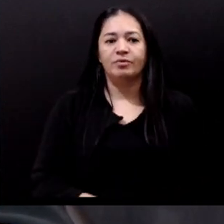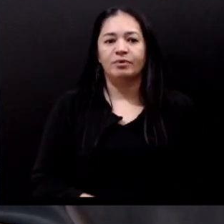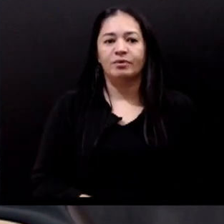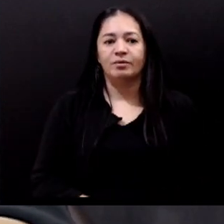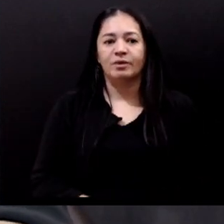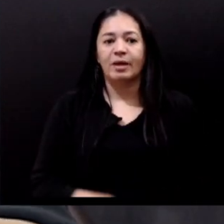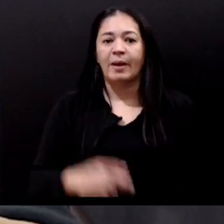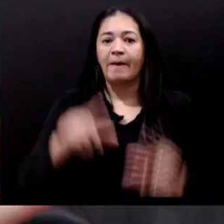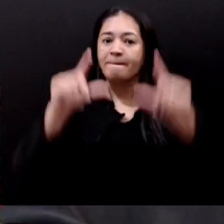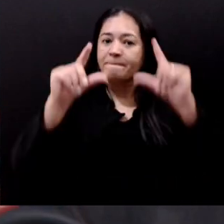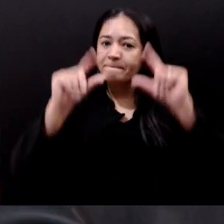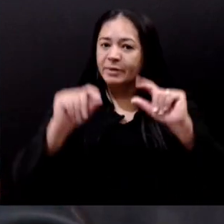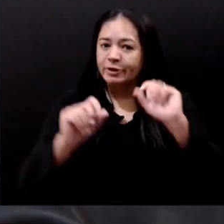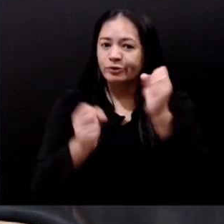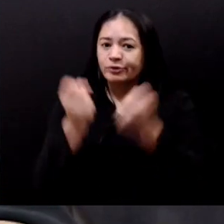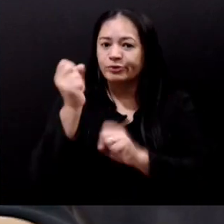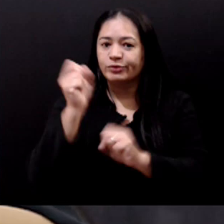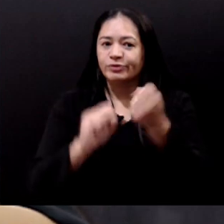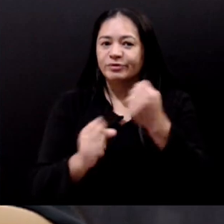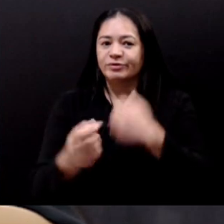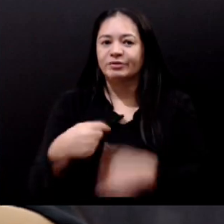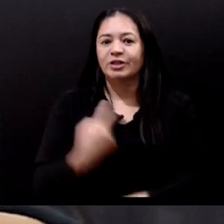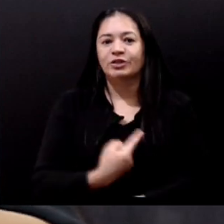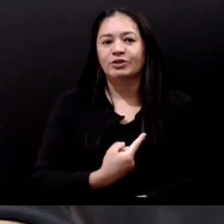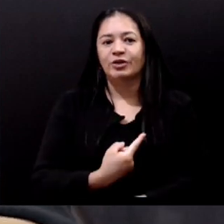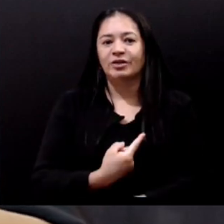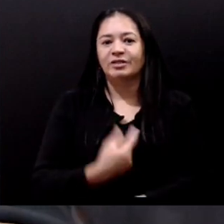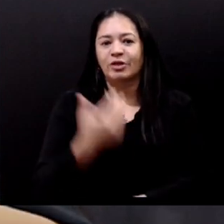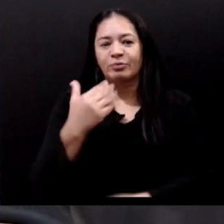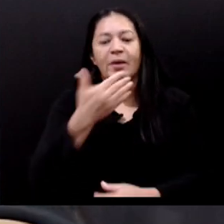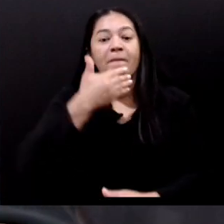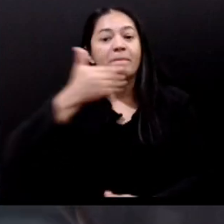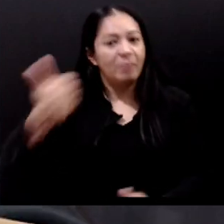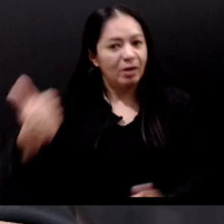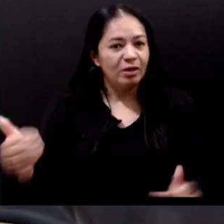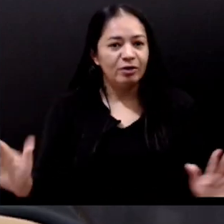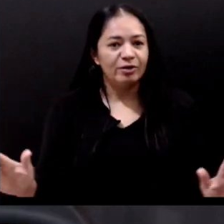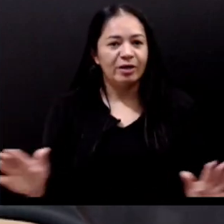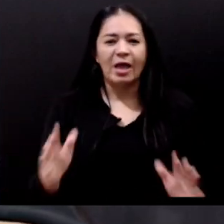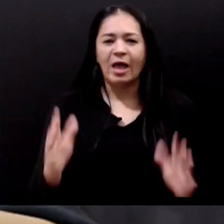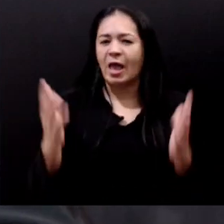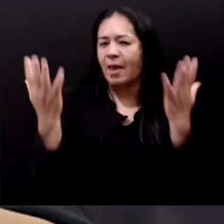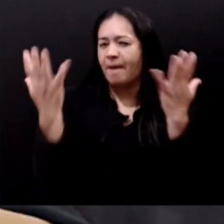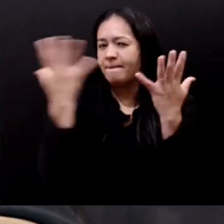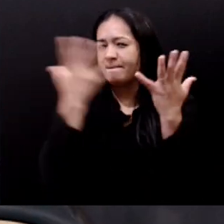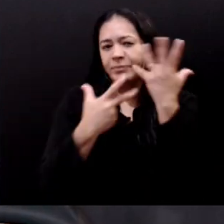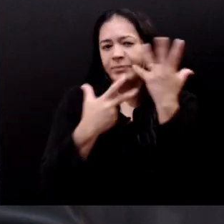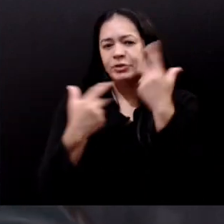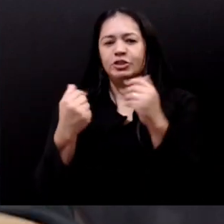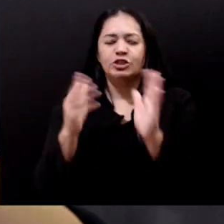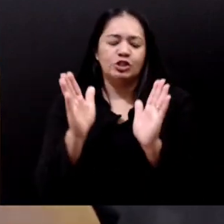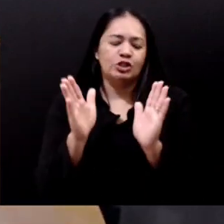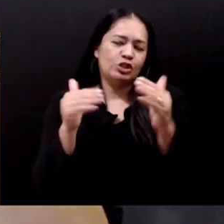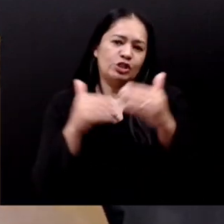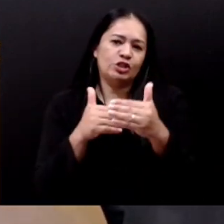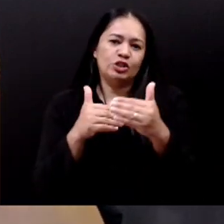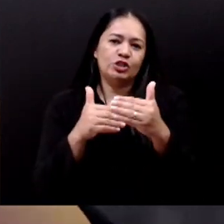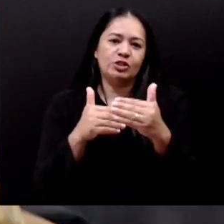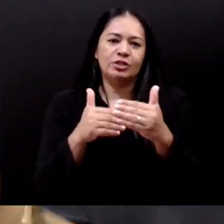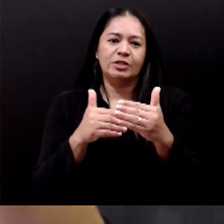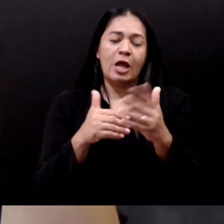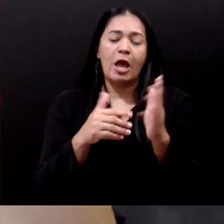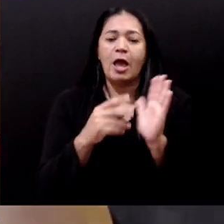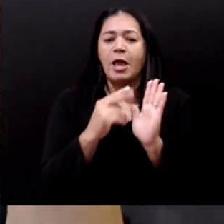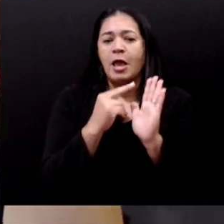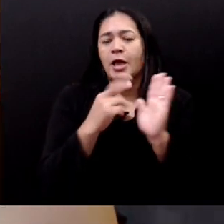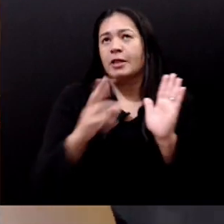na nossa alimentação, melhor. Então, por mais bonitinha que é a embalagem, por mais que tá escrito Sempre é lá: linda. "Olha, é rico em